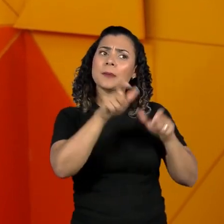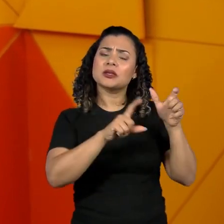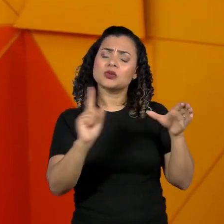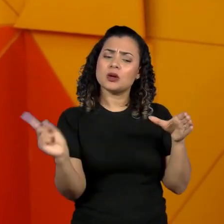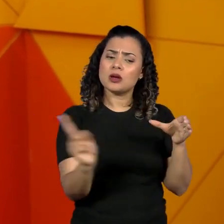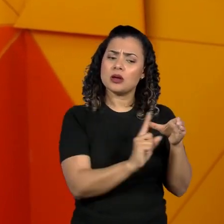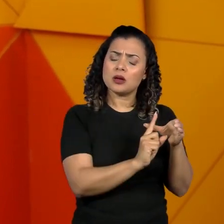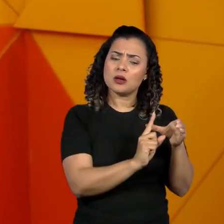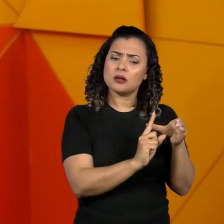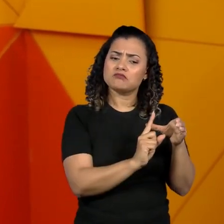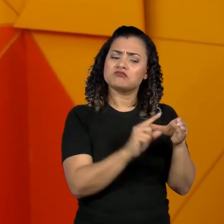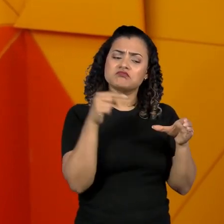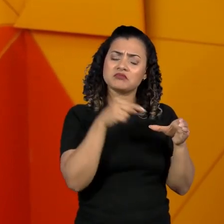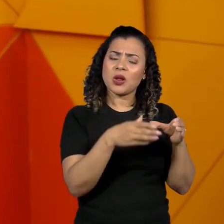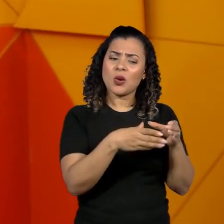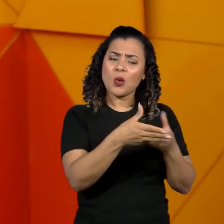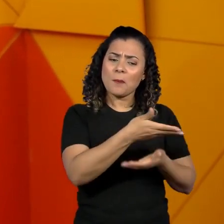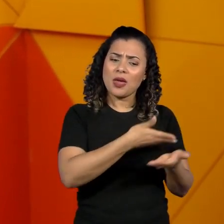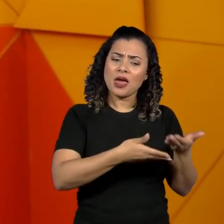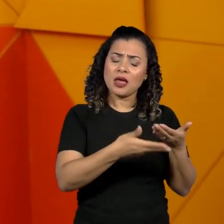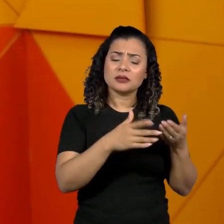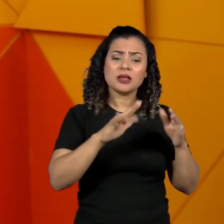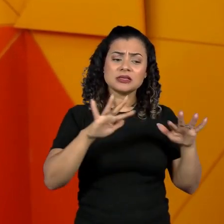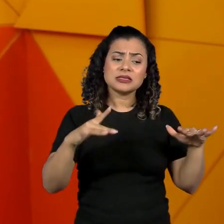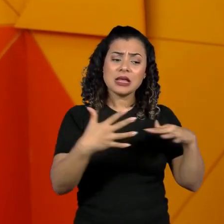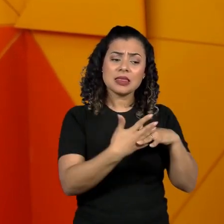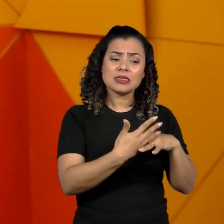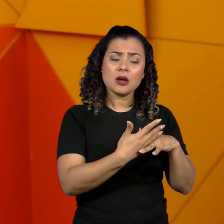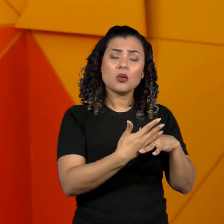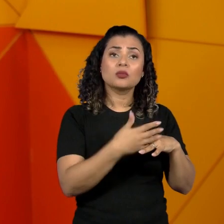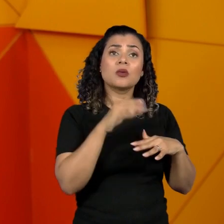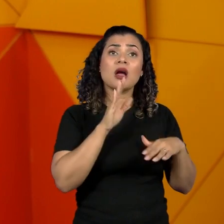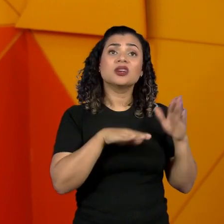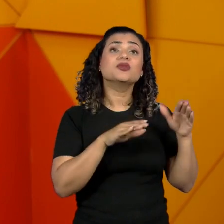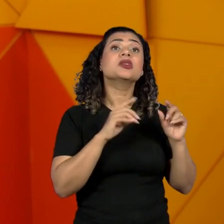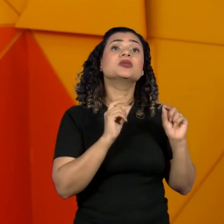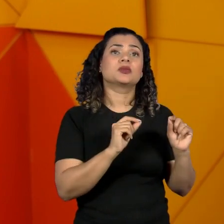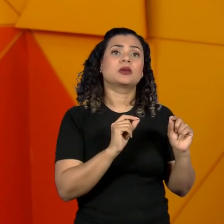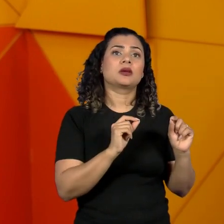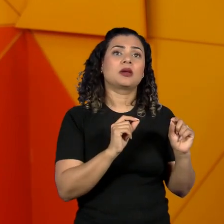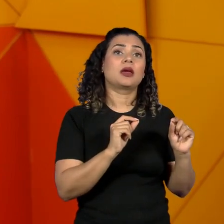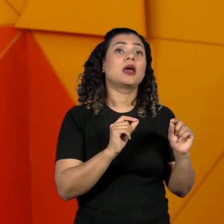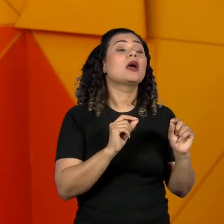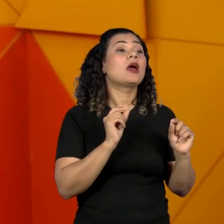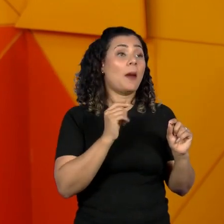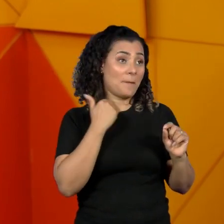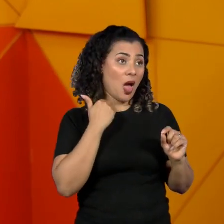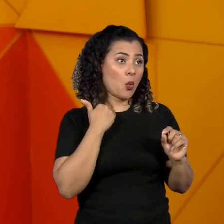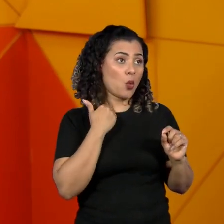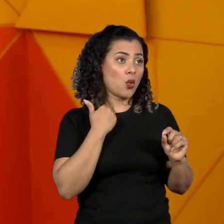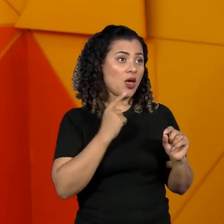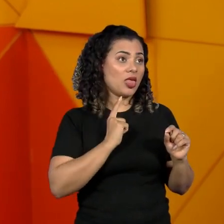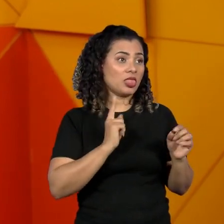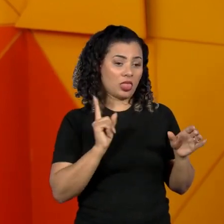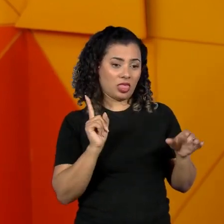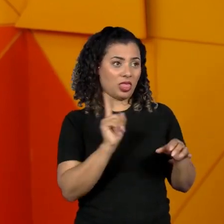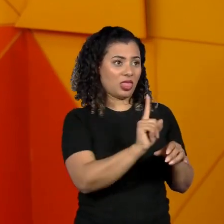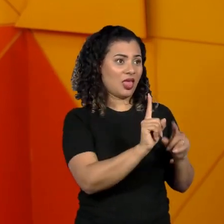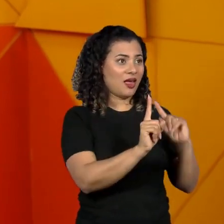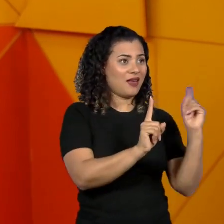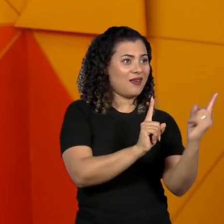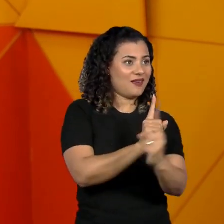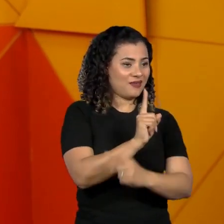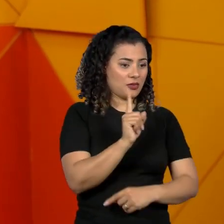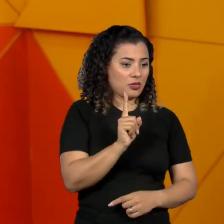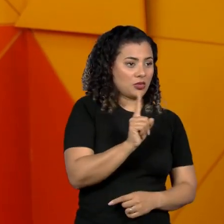eu estou pensando nesse cidadão que muitas vezes vai ser bloqueado na porta giratória de uma agência financeira.